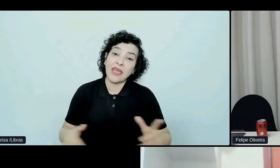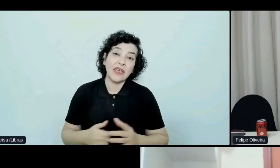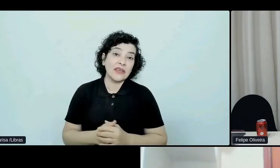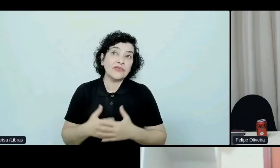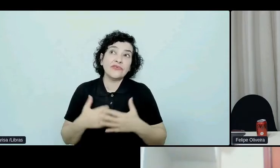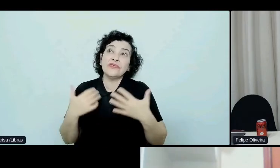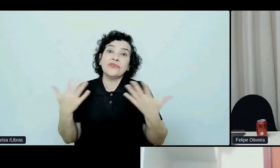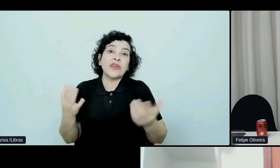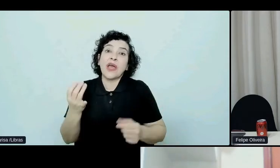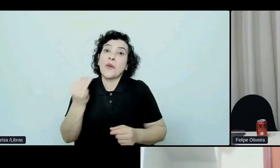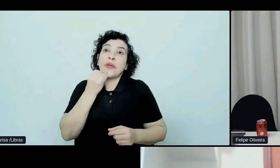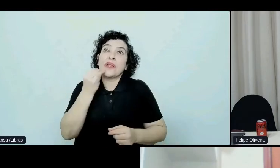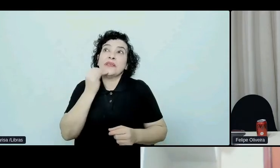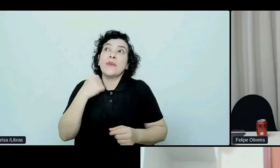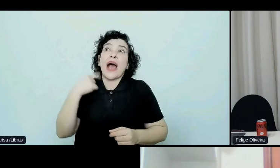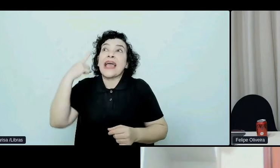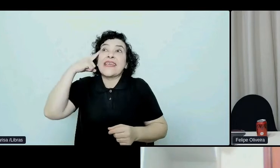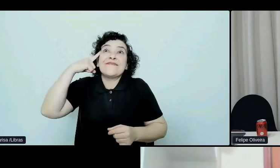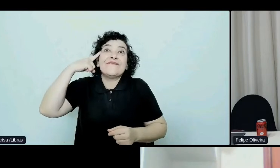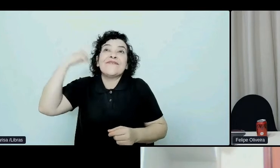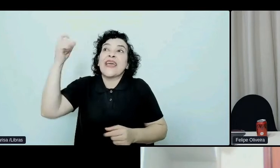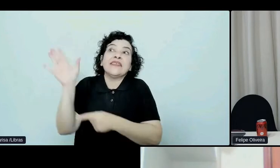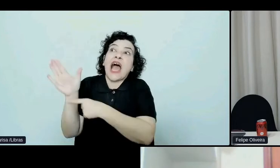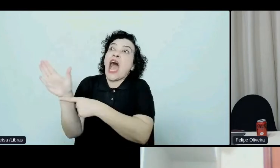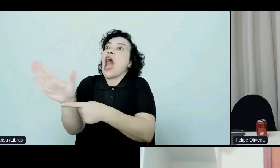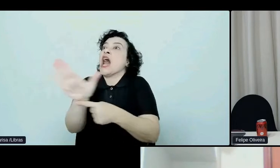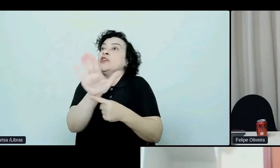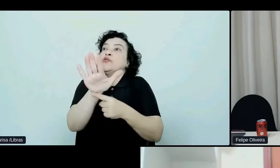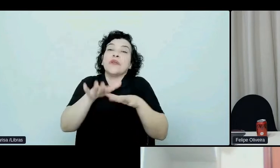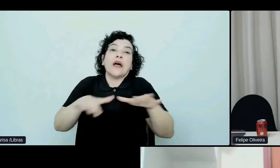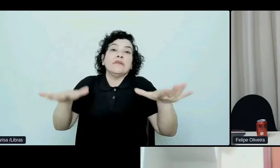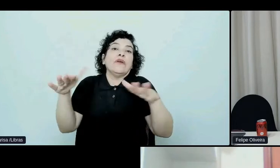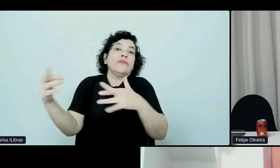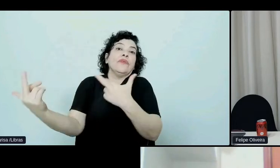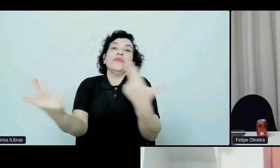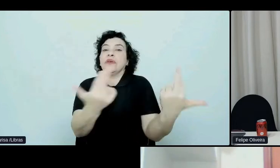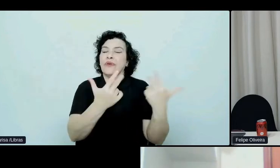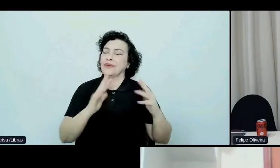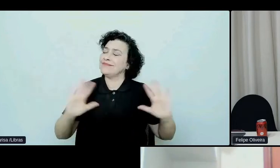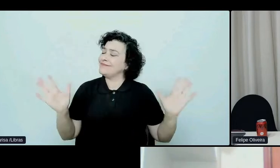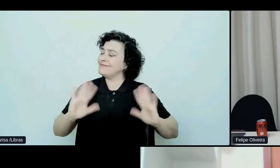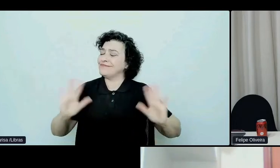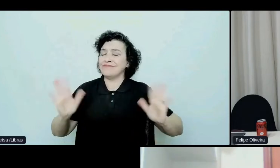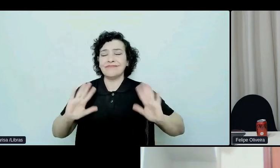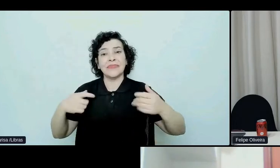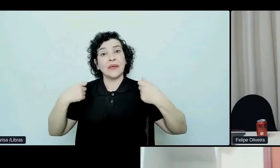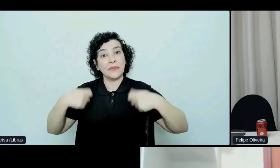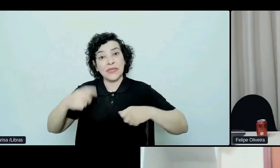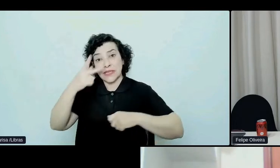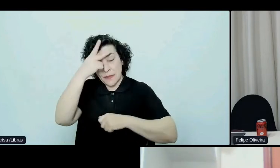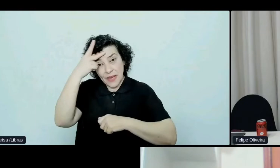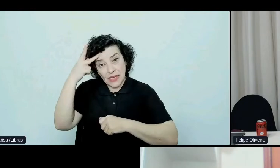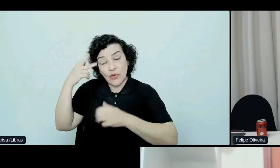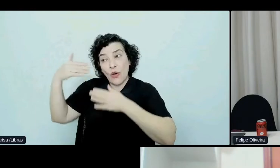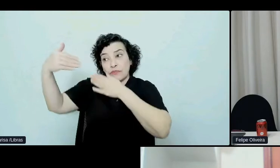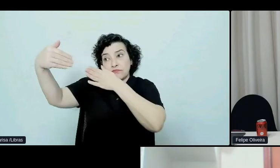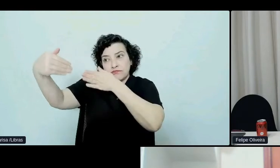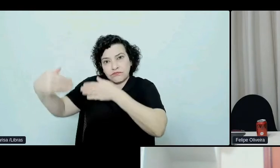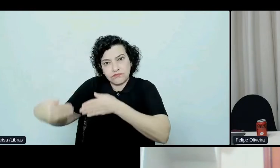primeira coisa que você tem que fazer é conhecer essa pessoa, porque cada pessoa é única e tem necessidades diferentes. Não